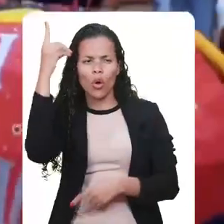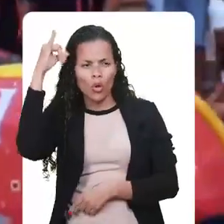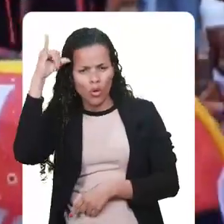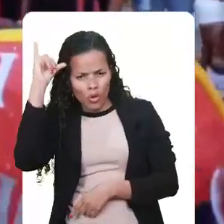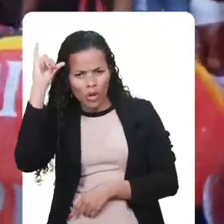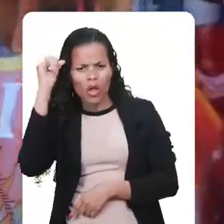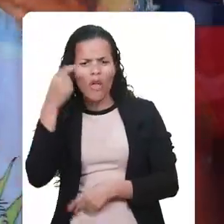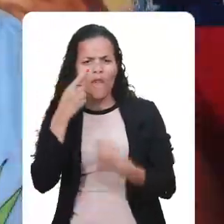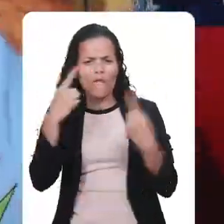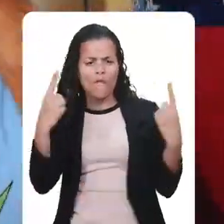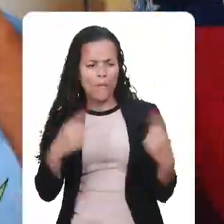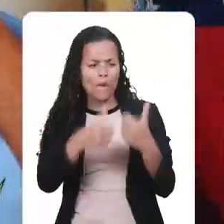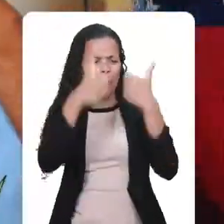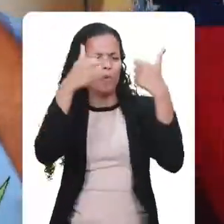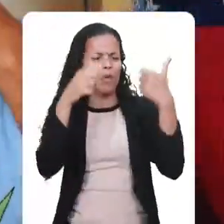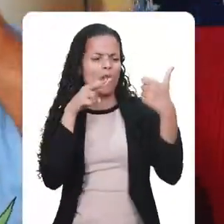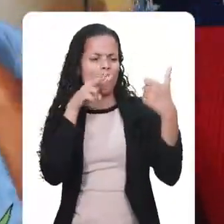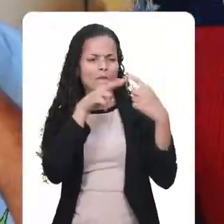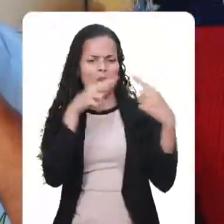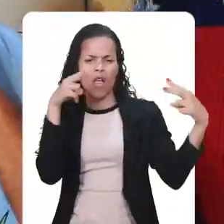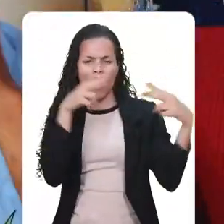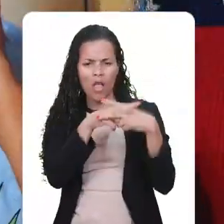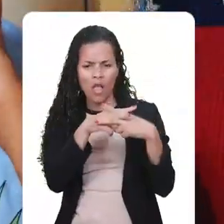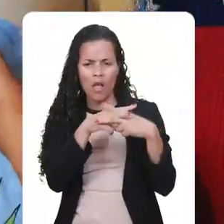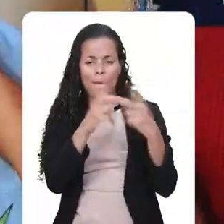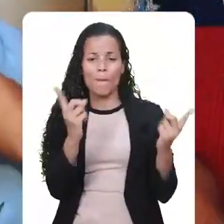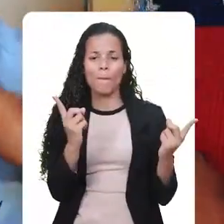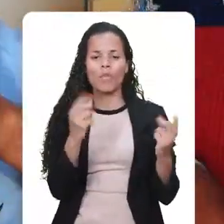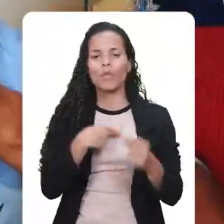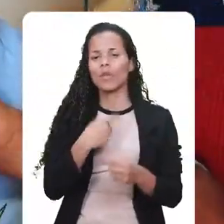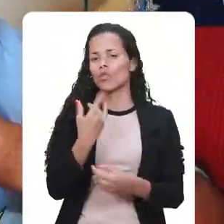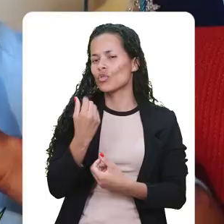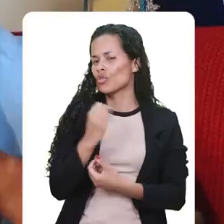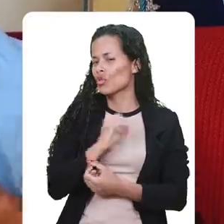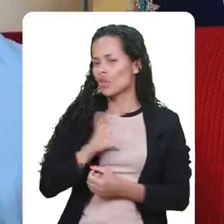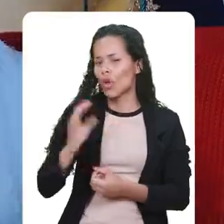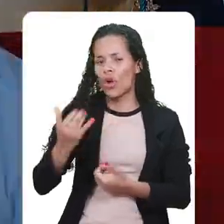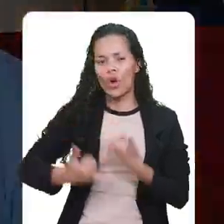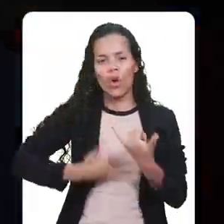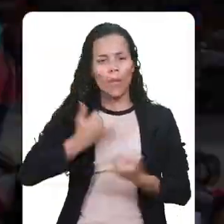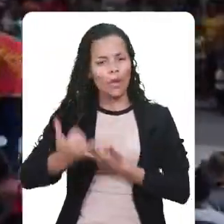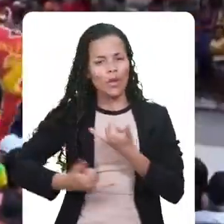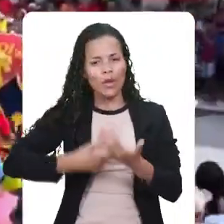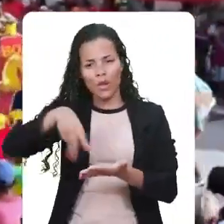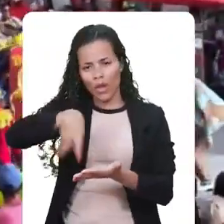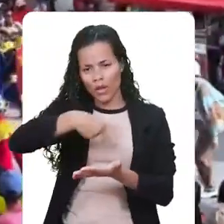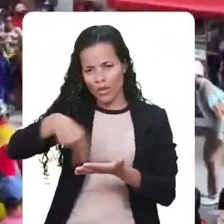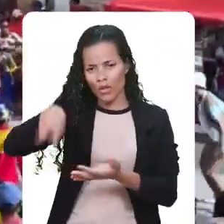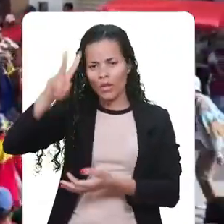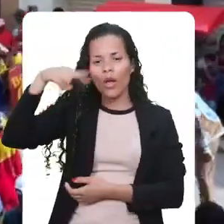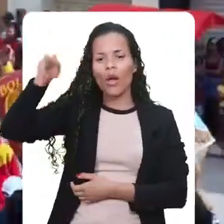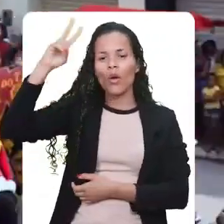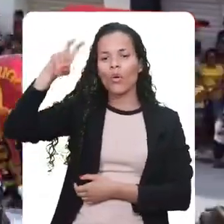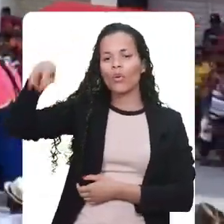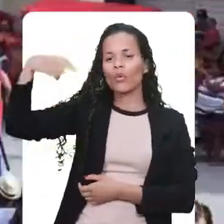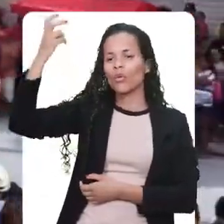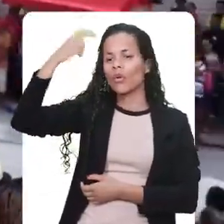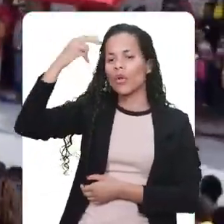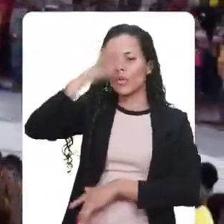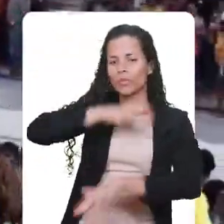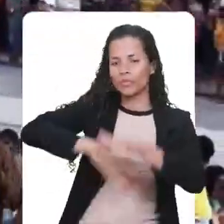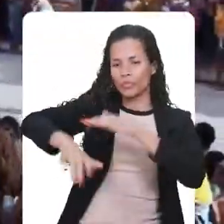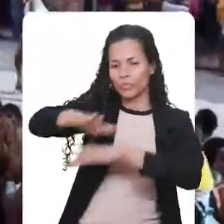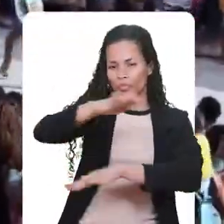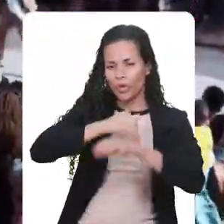chucros se viram a primeira vez e eles vão entrar em conflito. Mas é só a dança, só ensejo. A cultura do boi de buzina vem ganhando